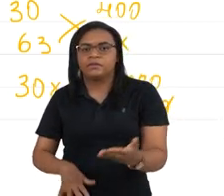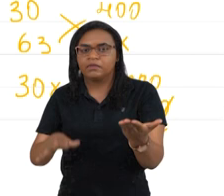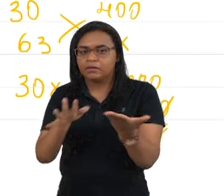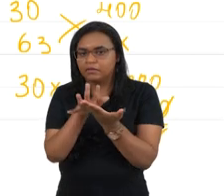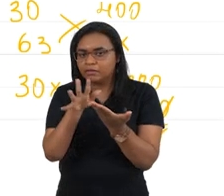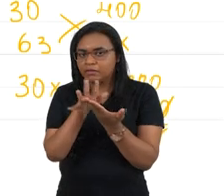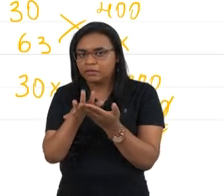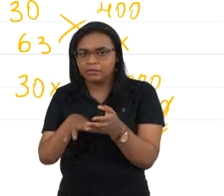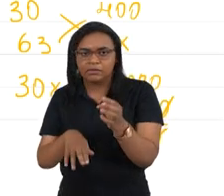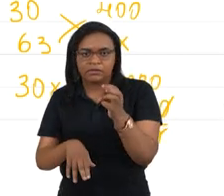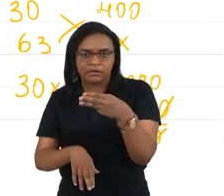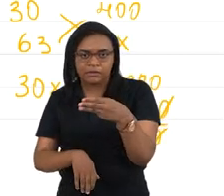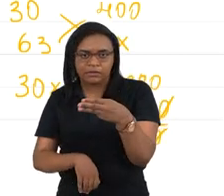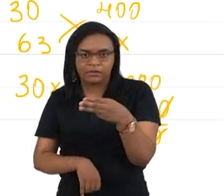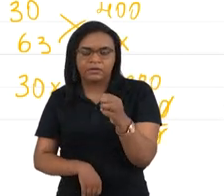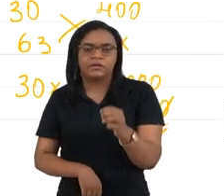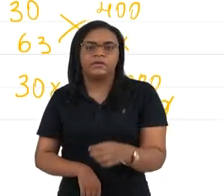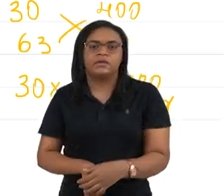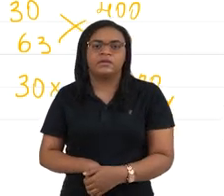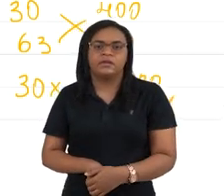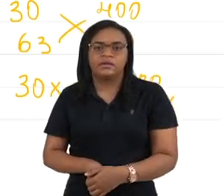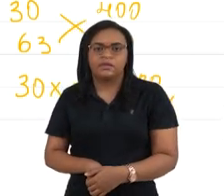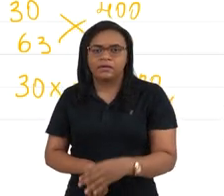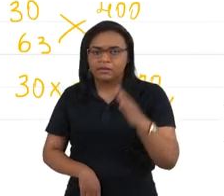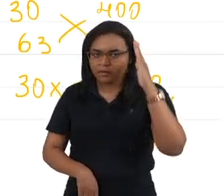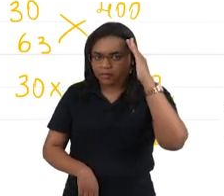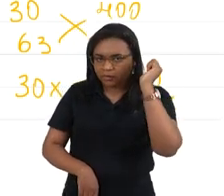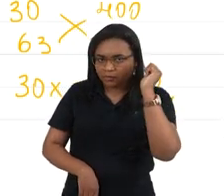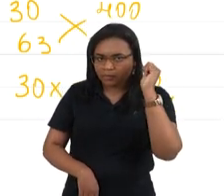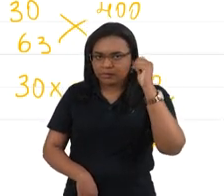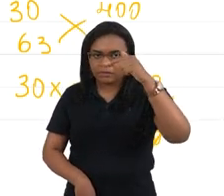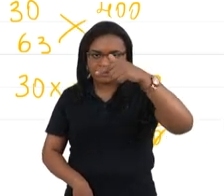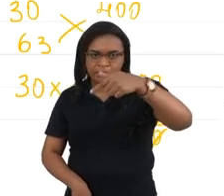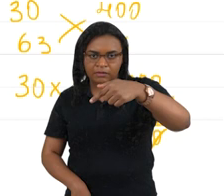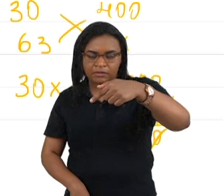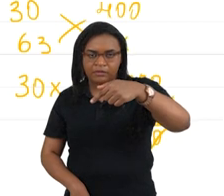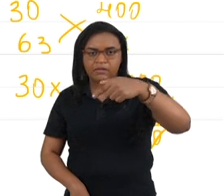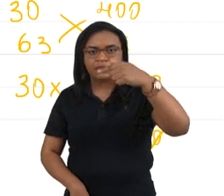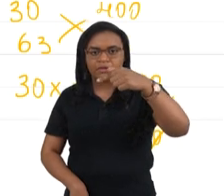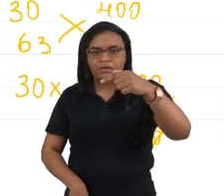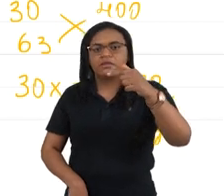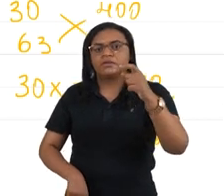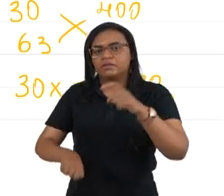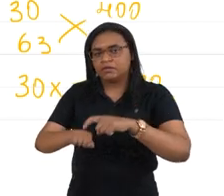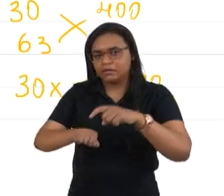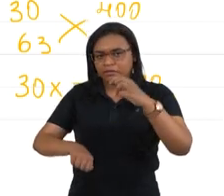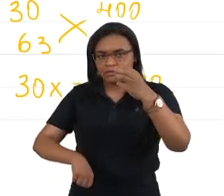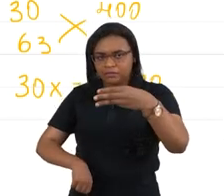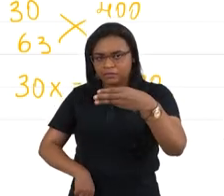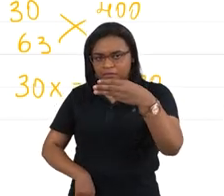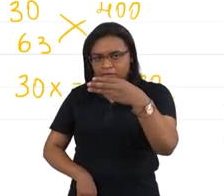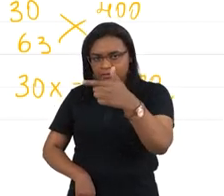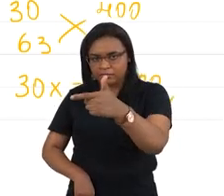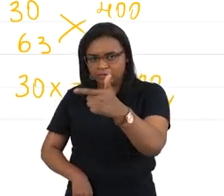dividido por 3. A gente sabe que aqui é 7, porque 7 vezes 3 dá 21,